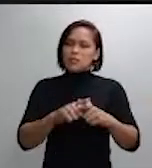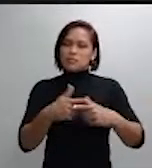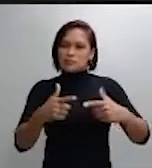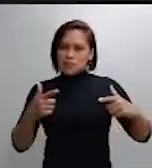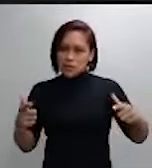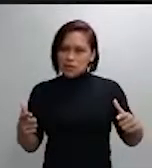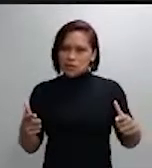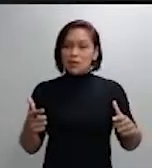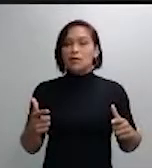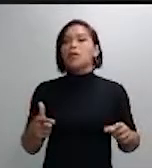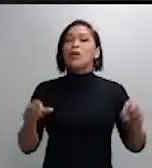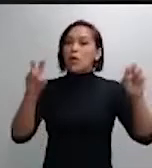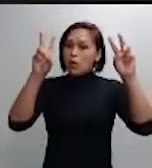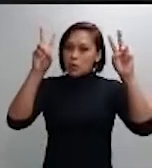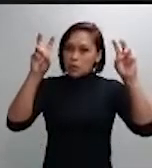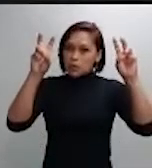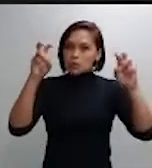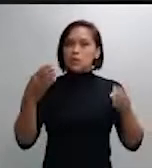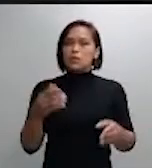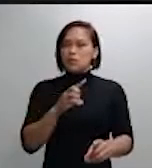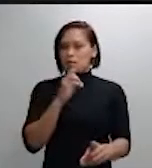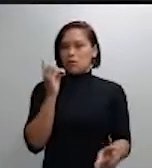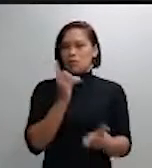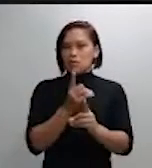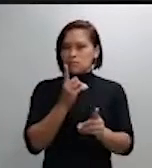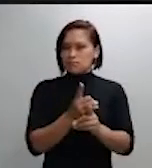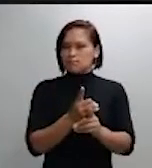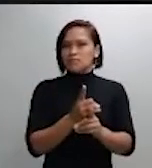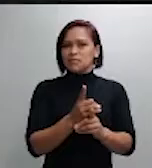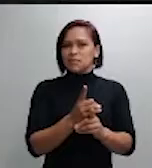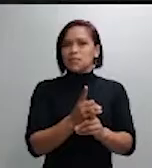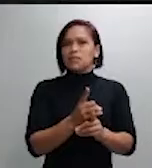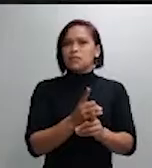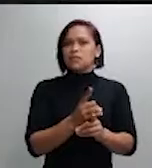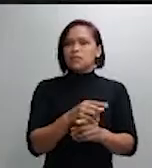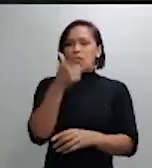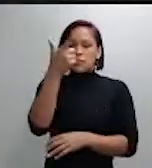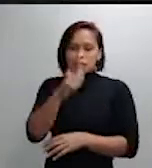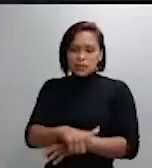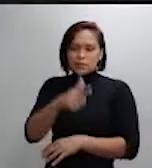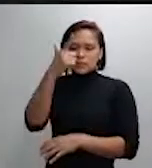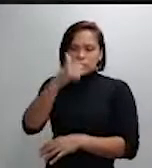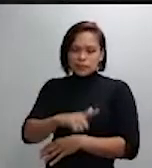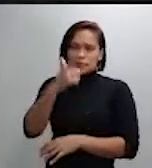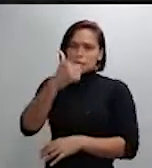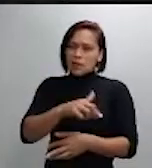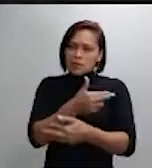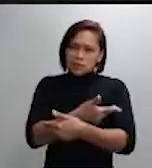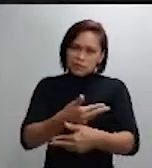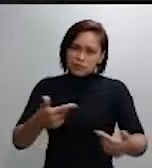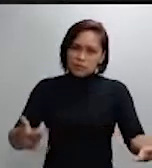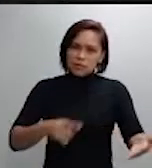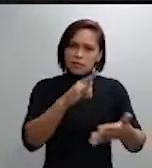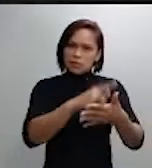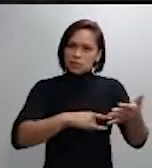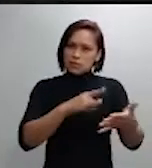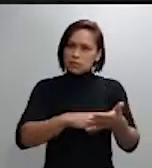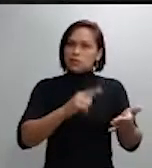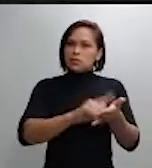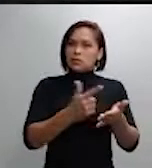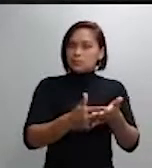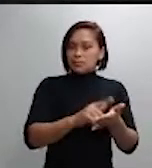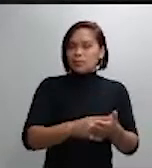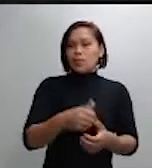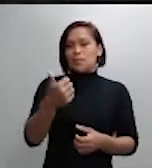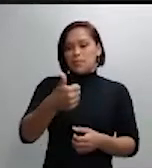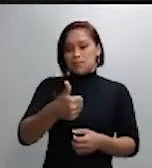Esse assunto, inclusive, se encontra com recursos repetitivos na primeira e na segunda sessão